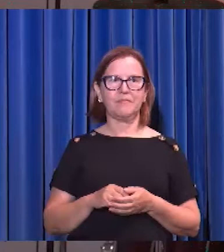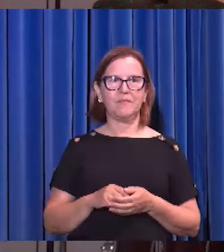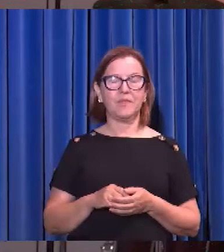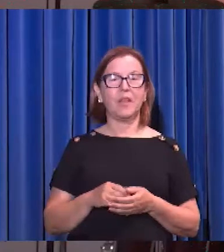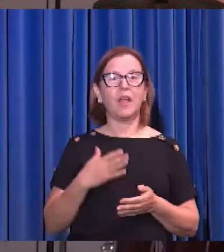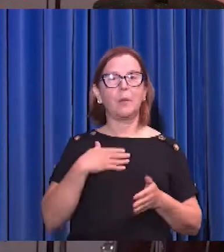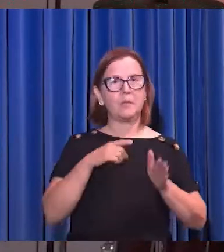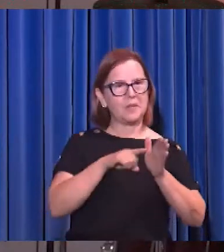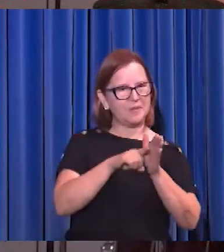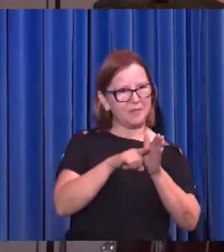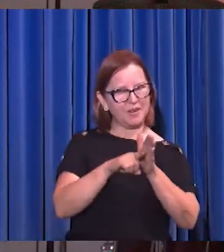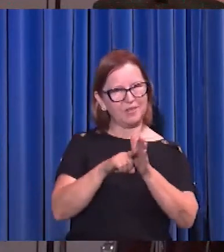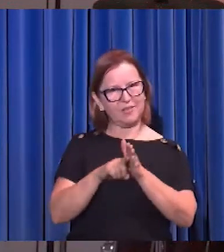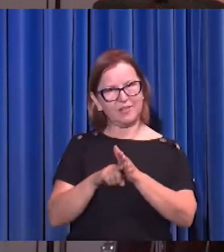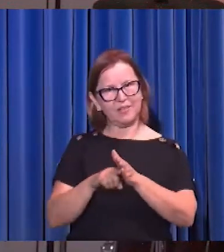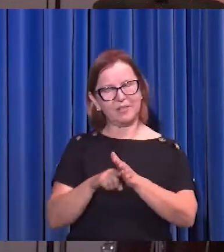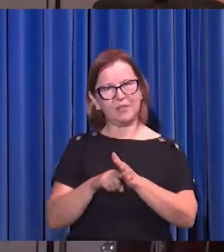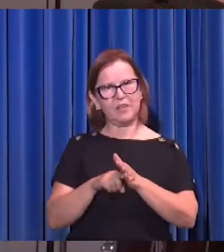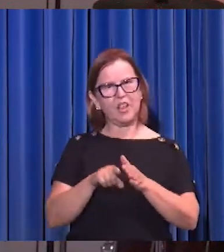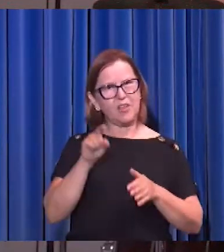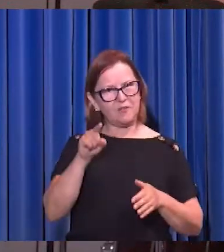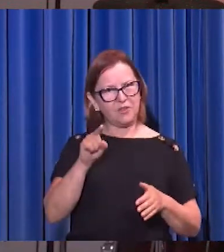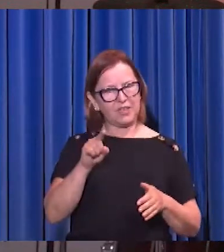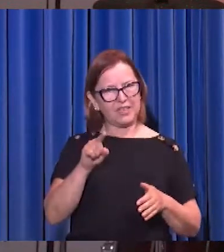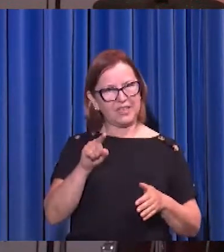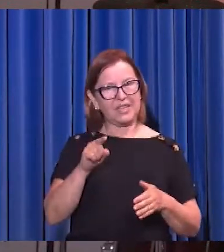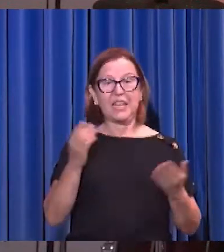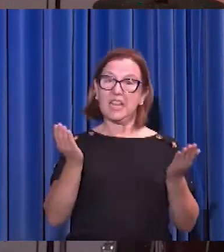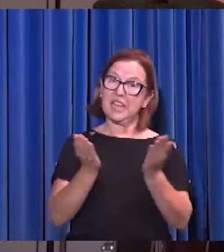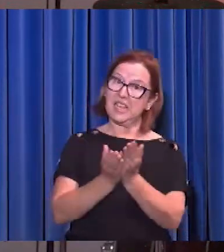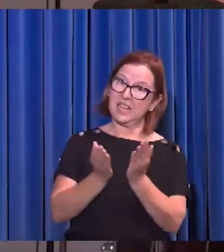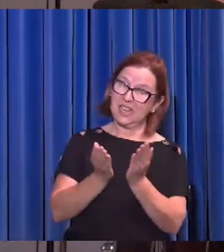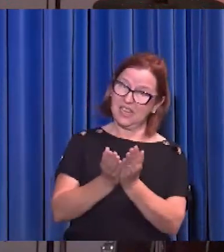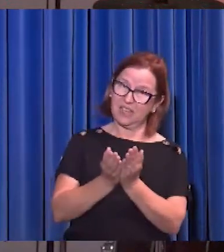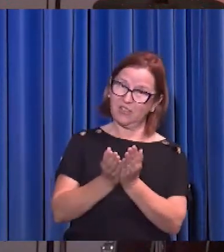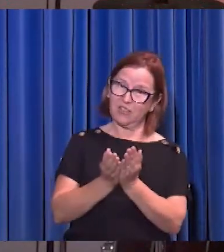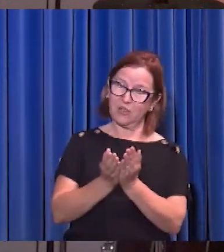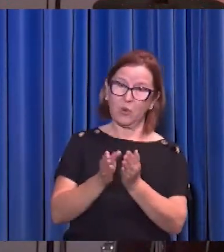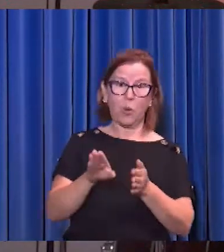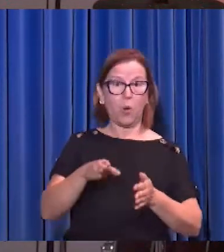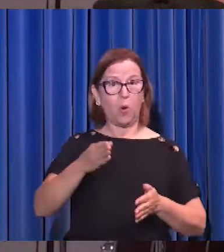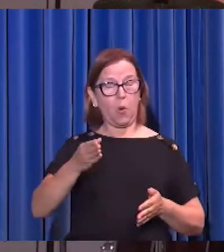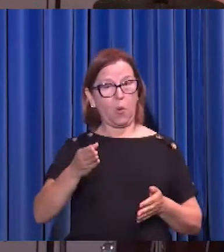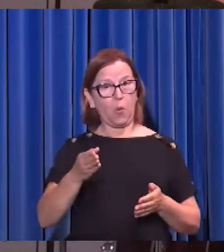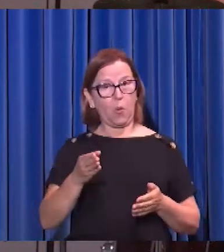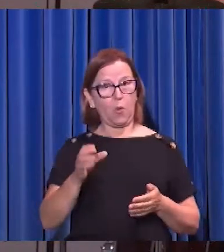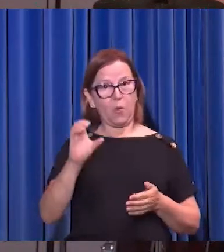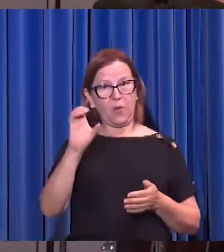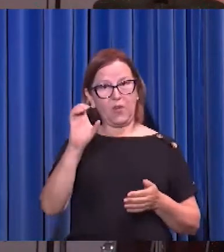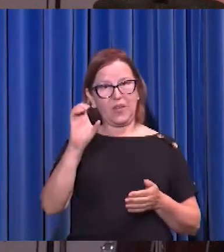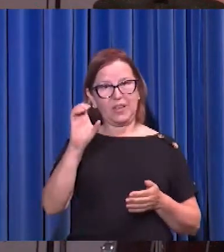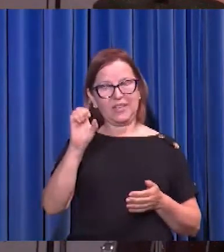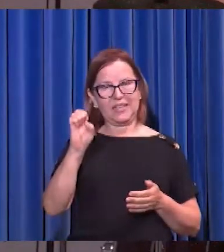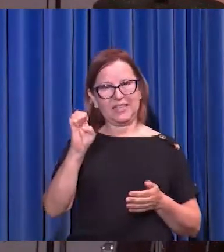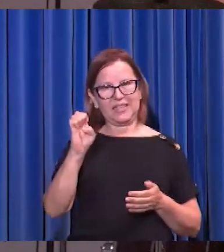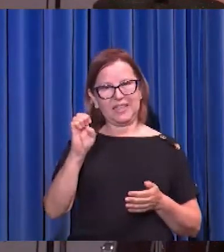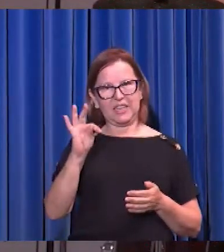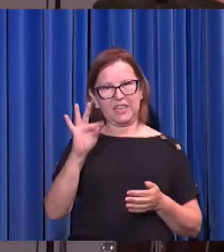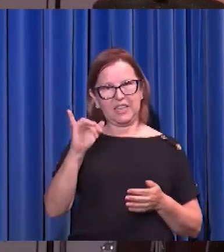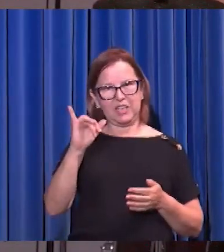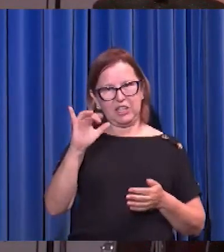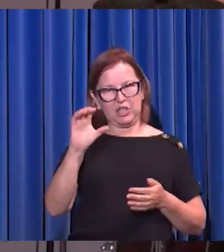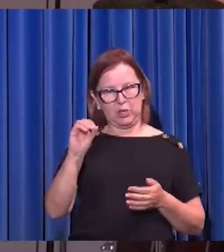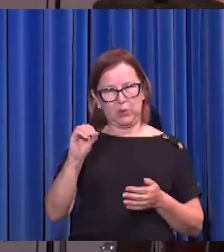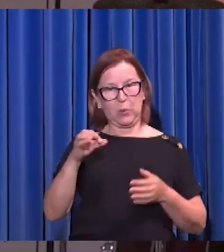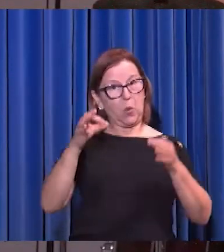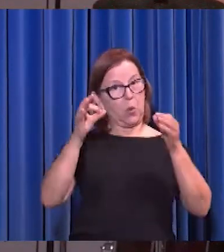aqui é esta: você hoje é um crente? Você é um cético honesto ou você é um cético